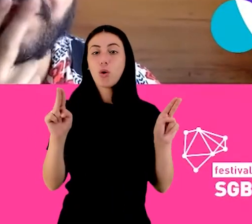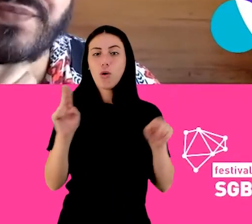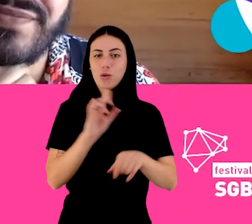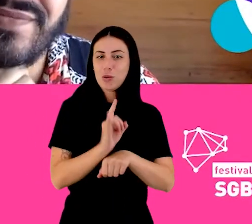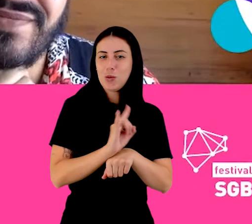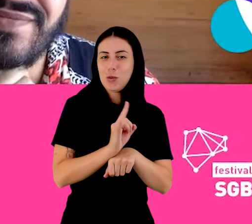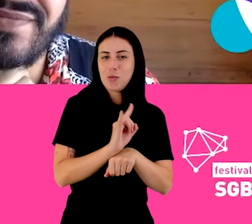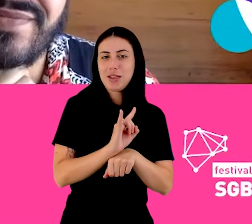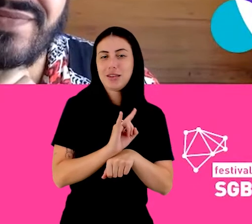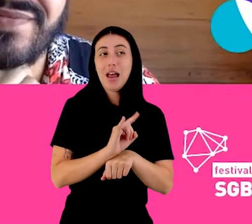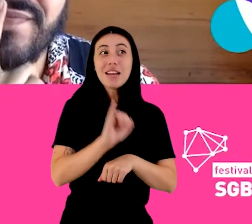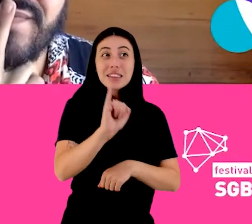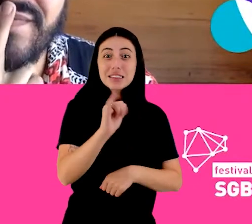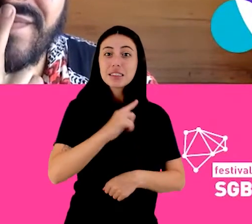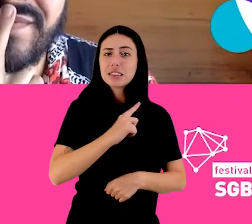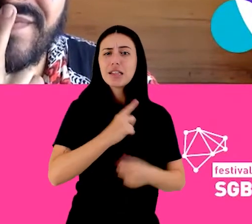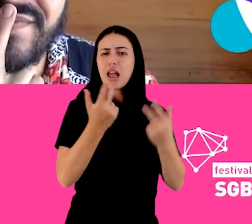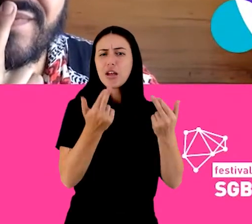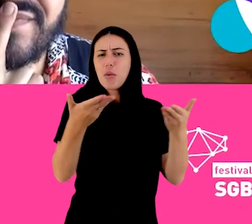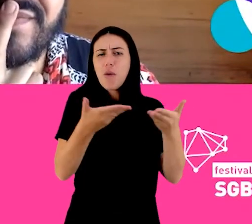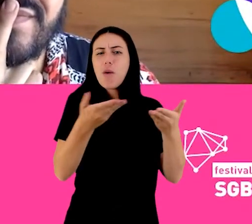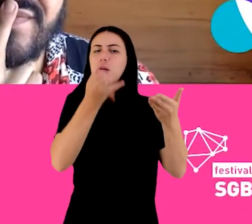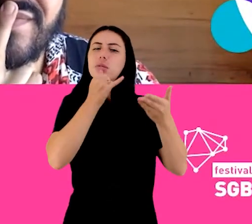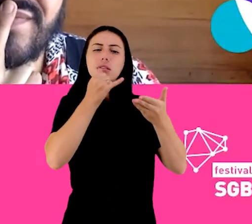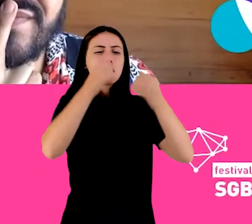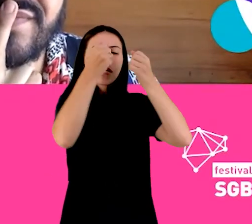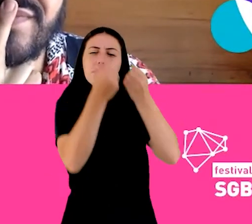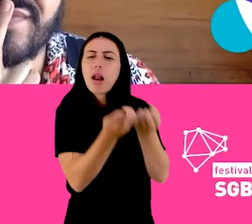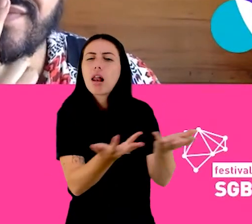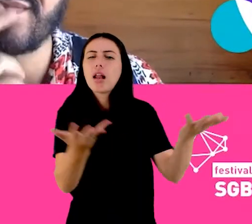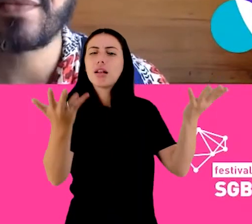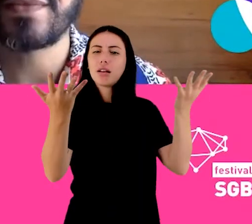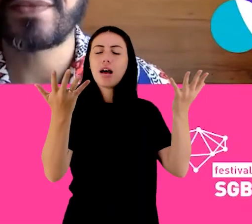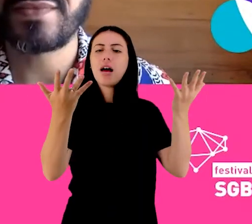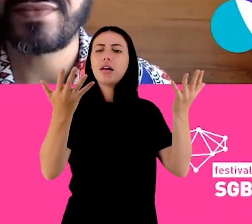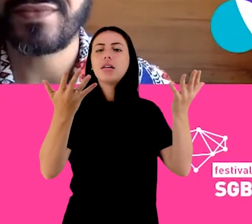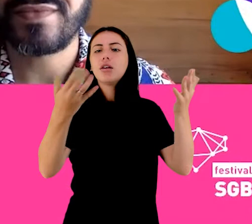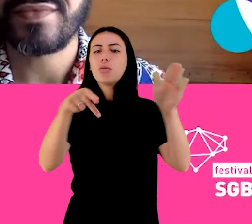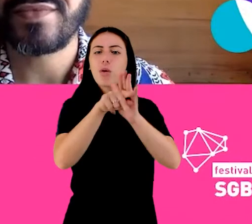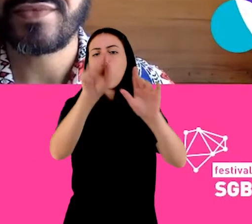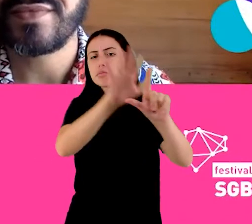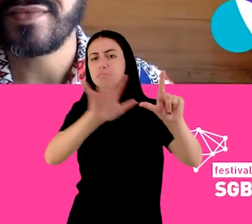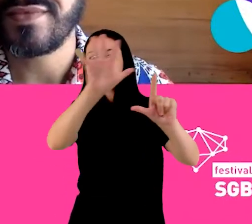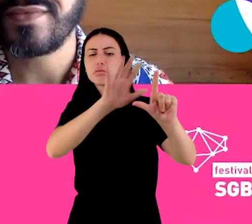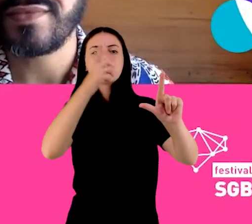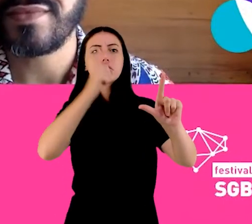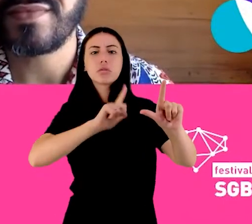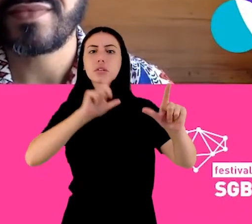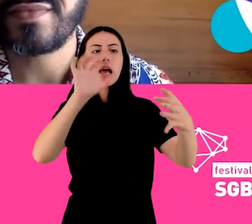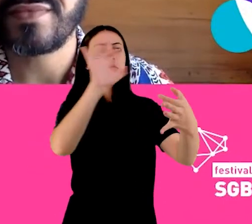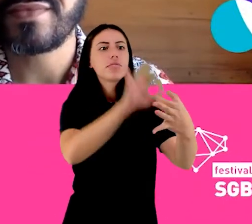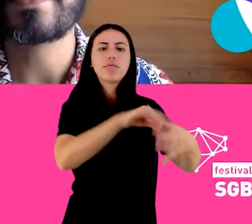muito? Continua. Eu vou pegar uma pergunta que o Eric colocou aqui em relação ao Twitch. Eu fico